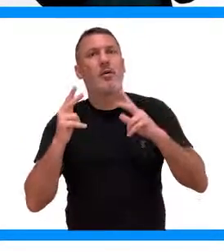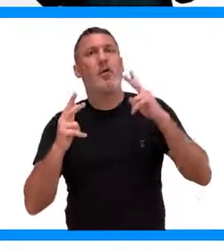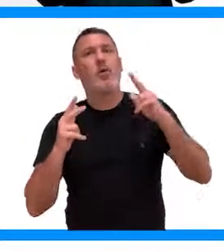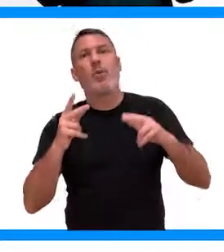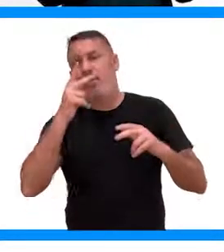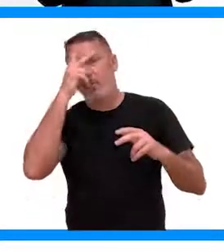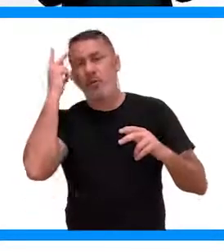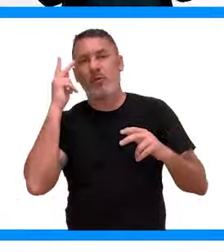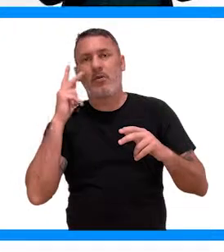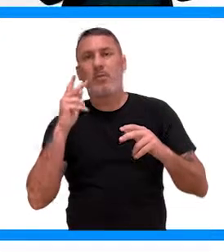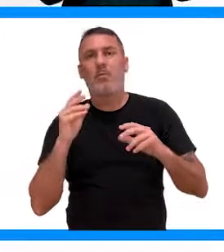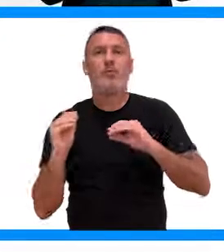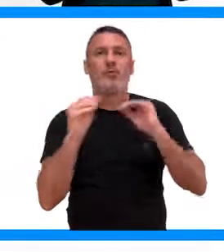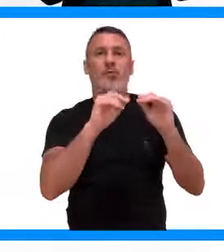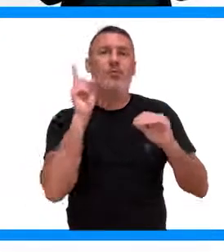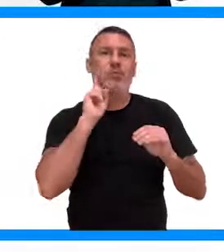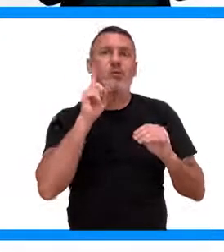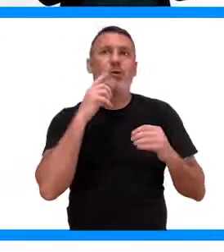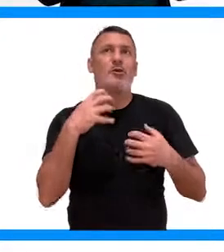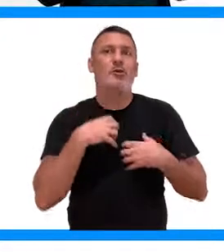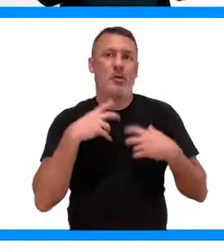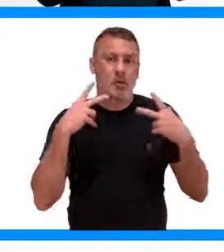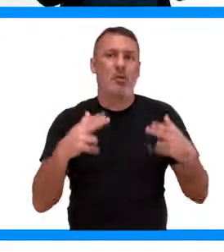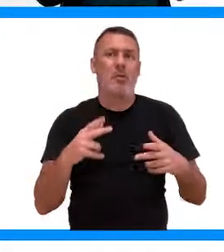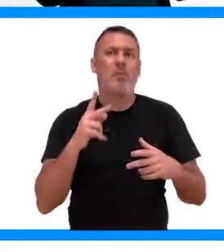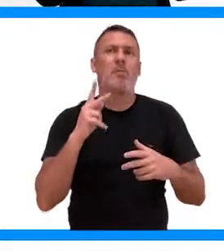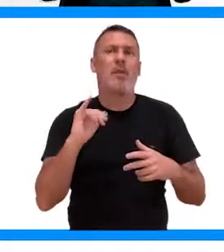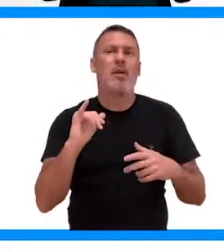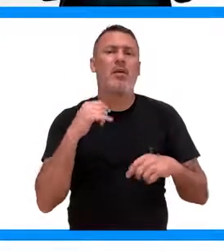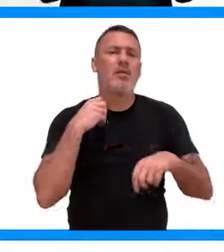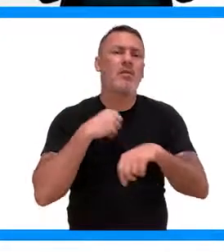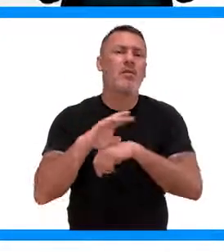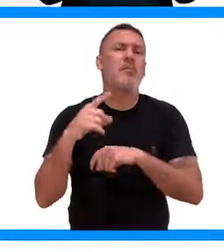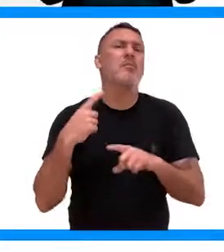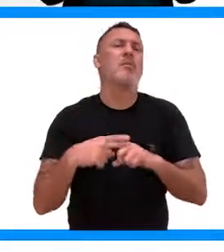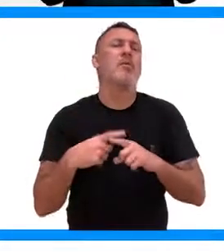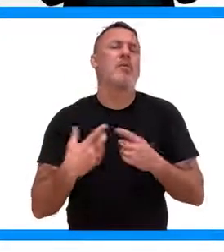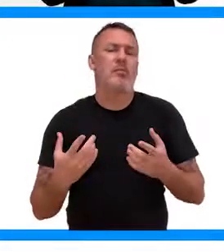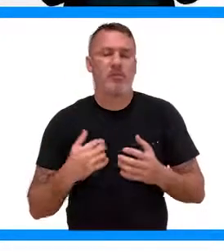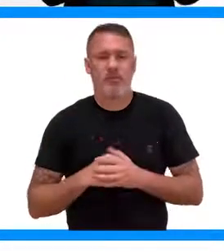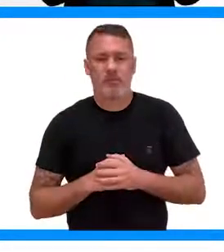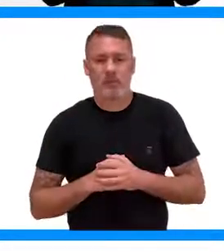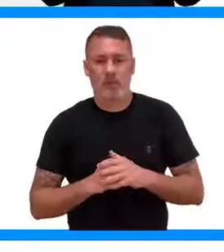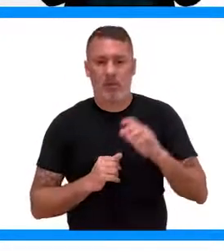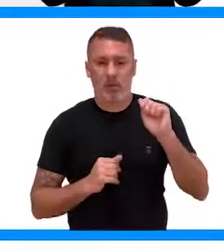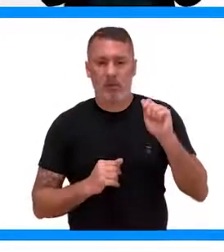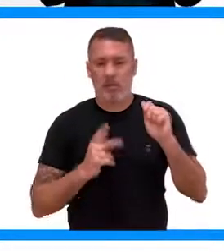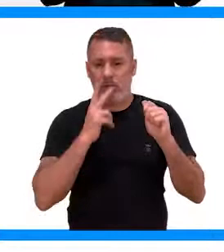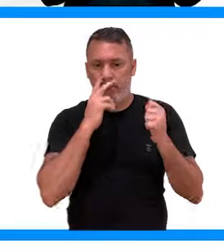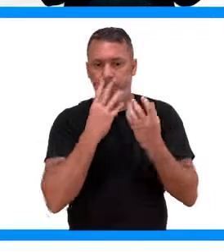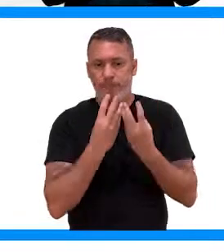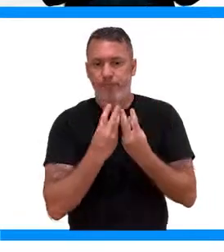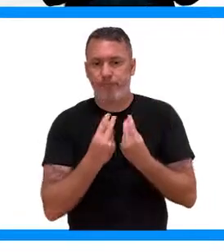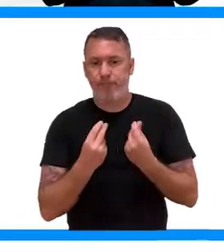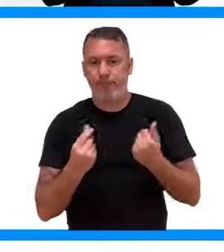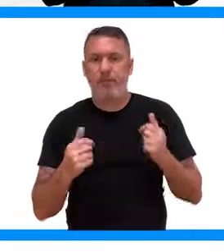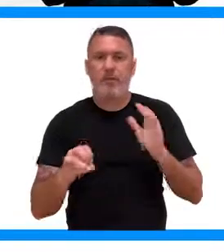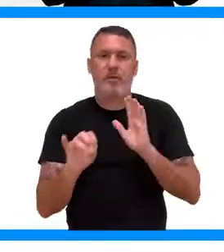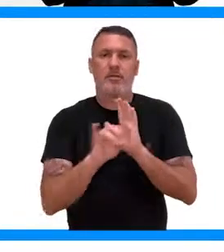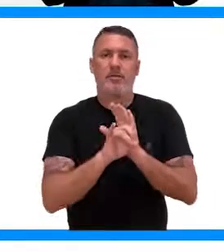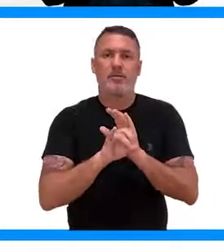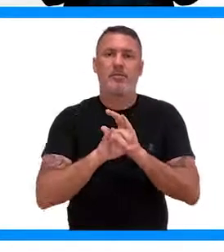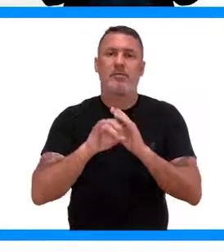Esse dilema se configura no sentimento do pai em relação à diluição de sua identidade